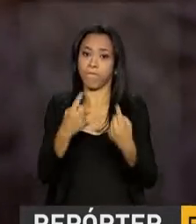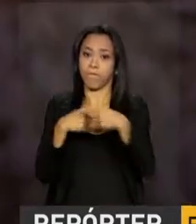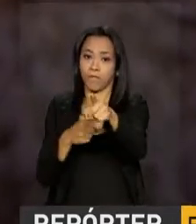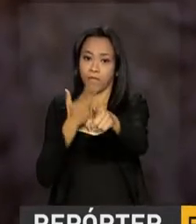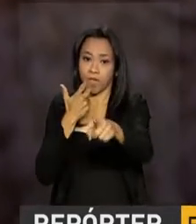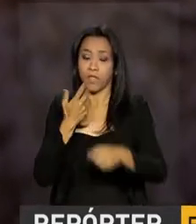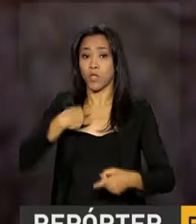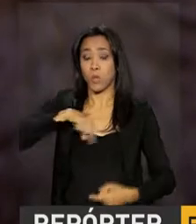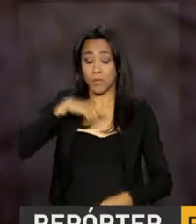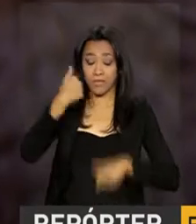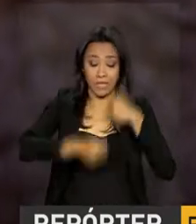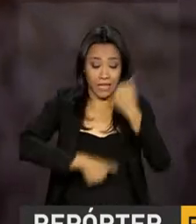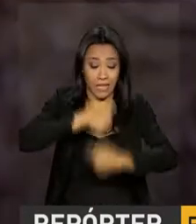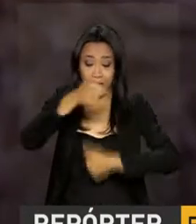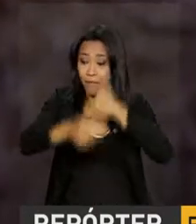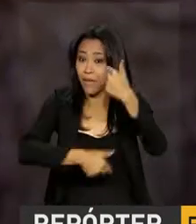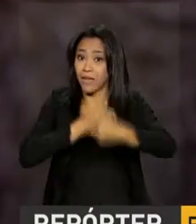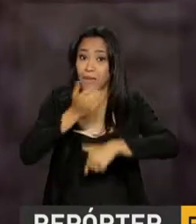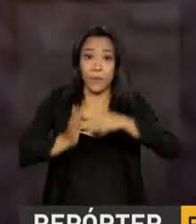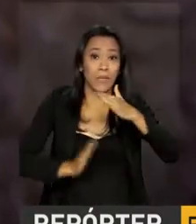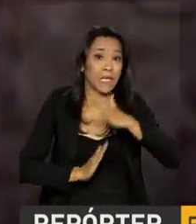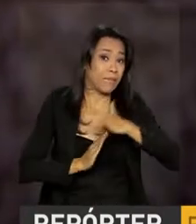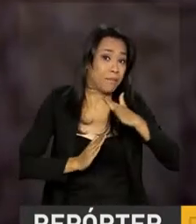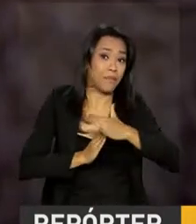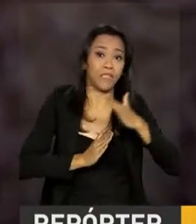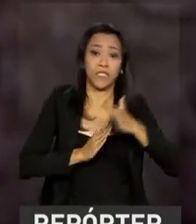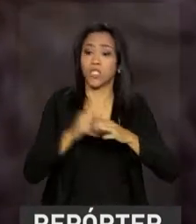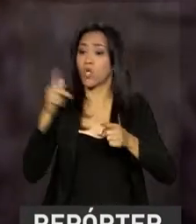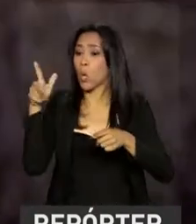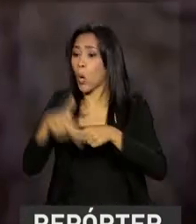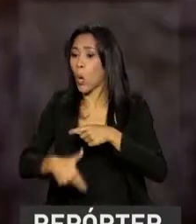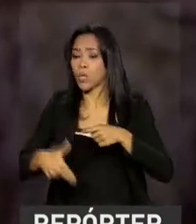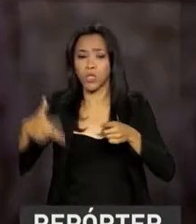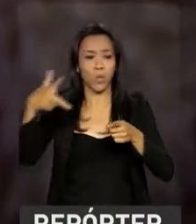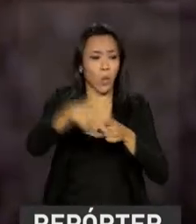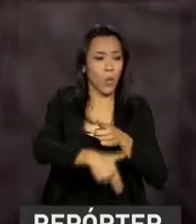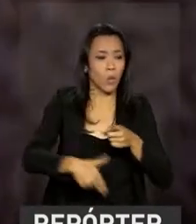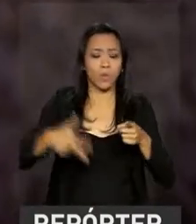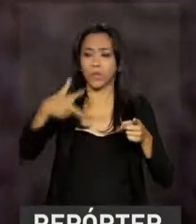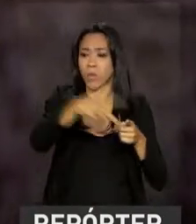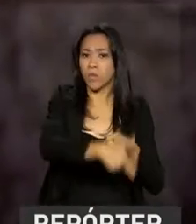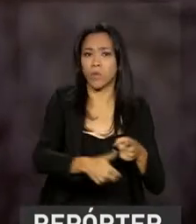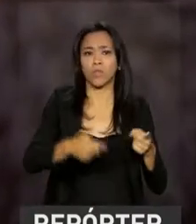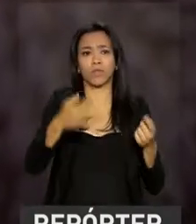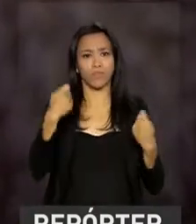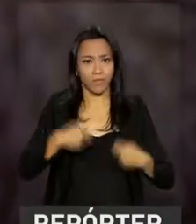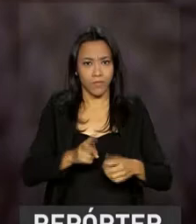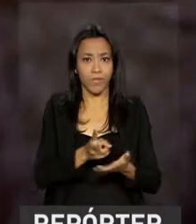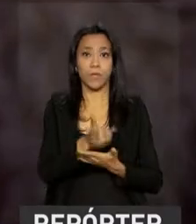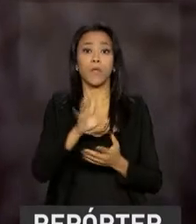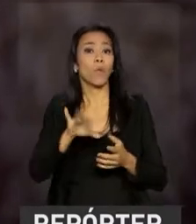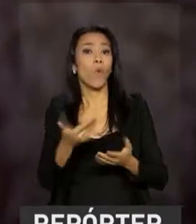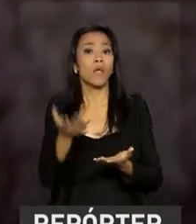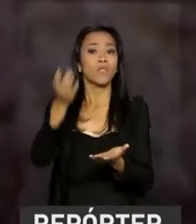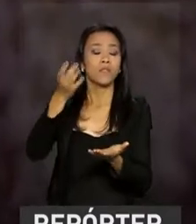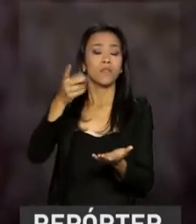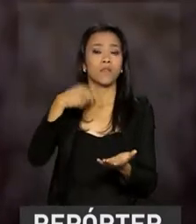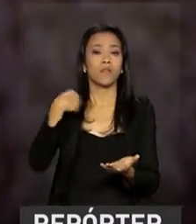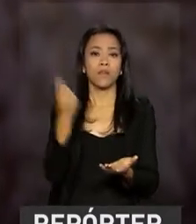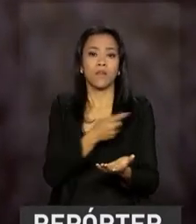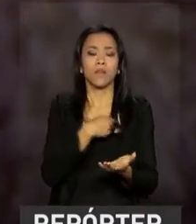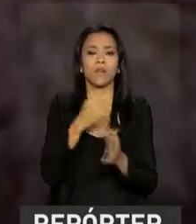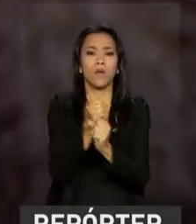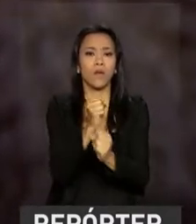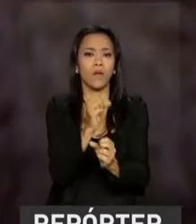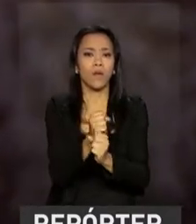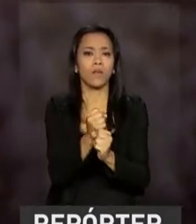foram vários dias em que se buscou ver quais os cortes poderiam fazer nas despesas e quais as receitas extraordinárias podíamos contar